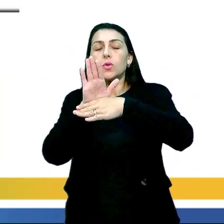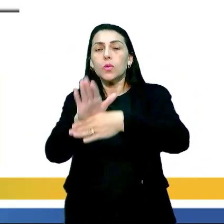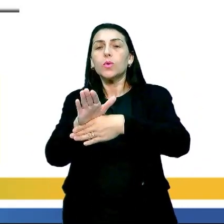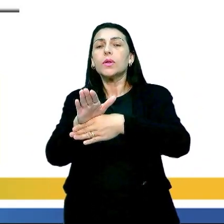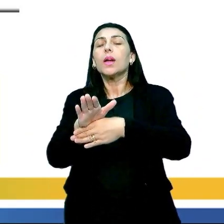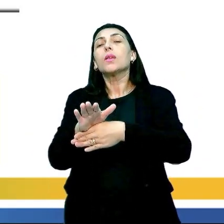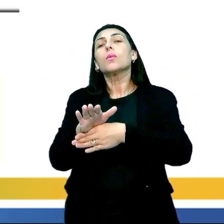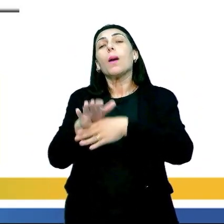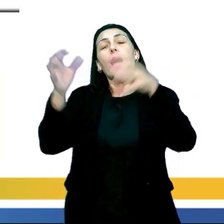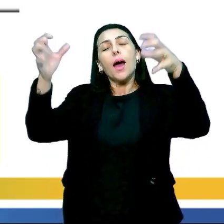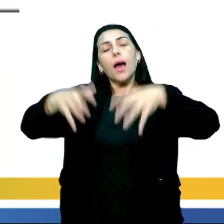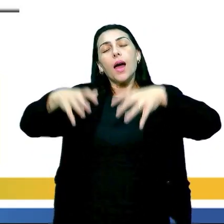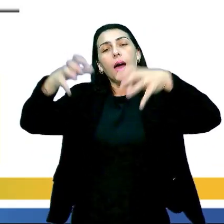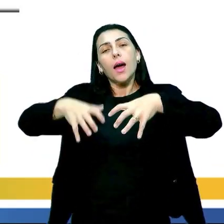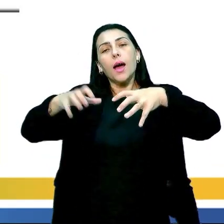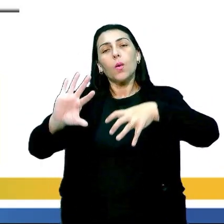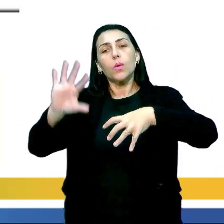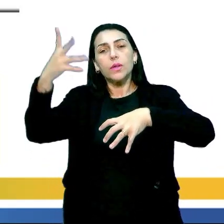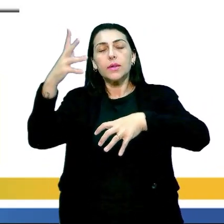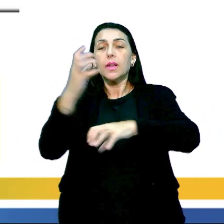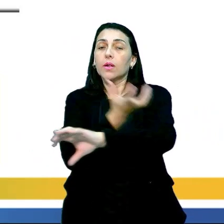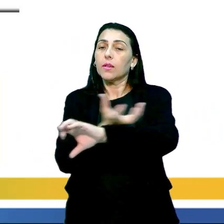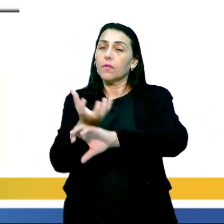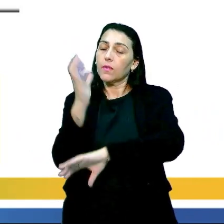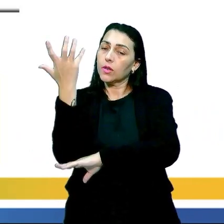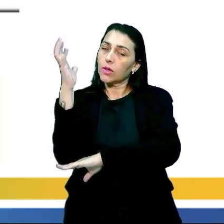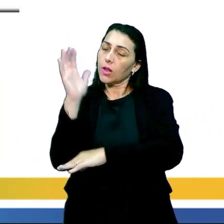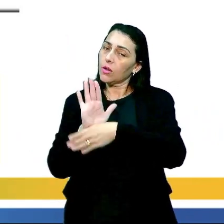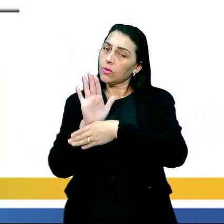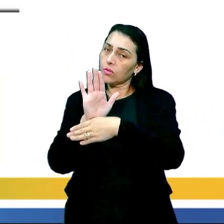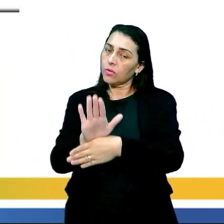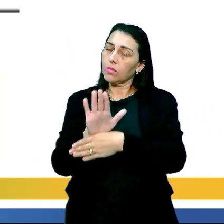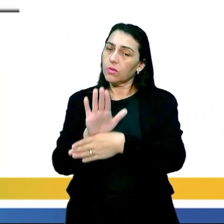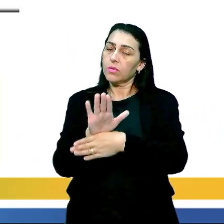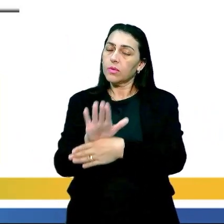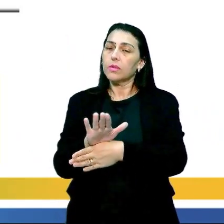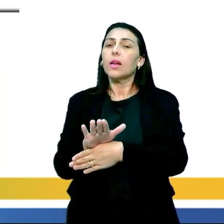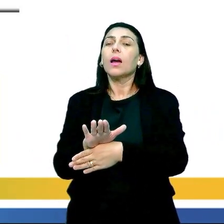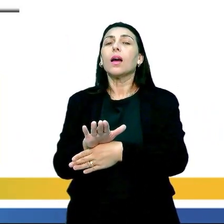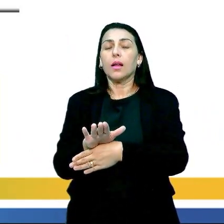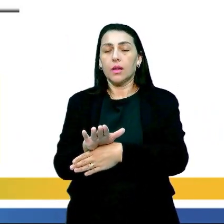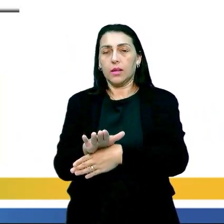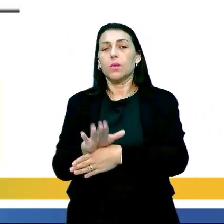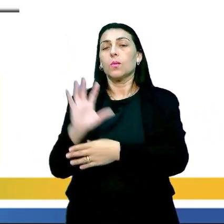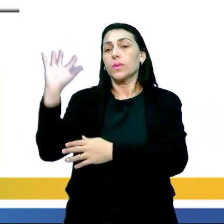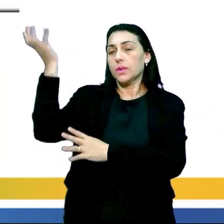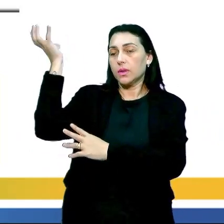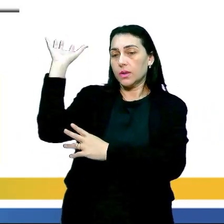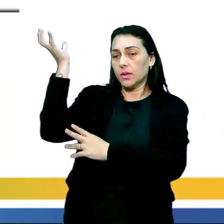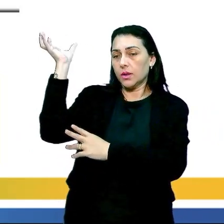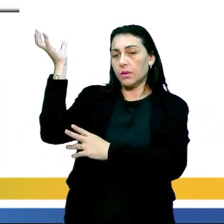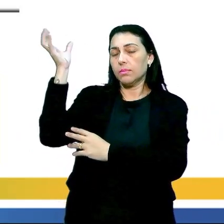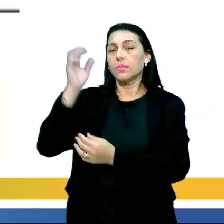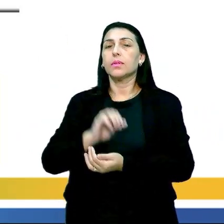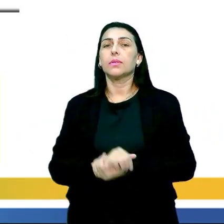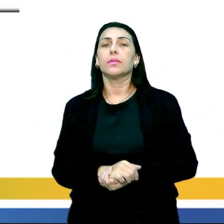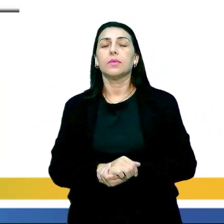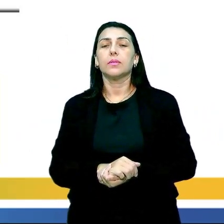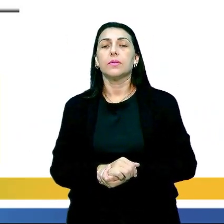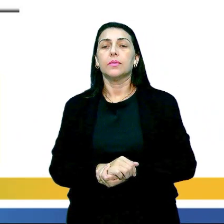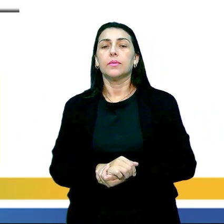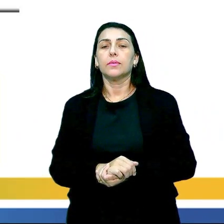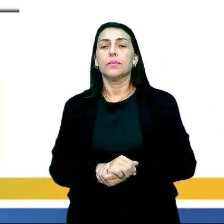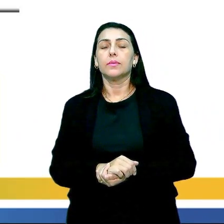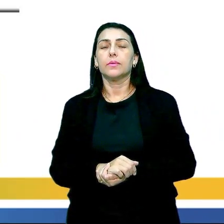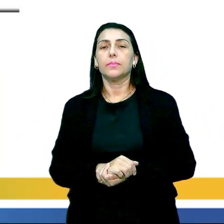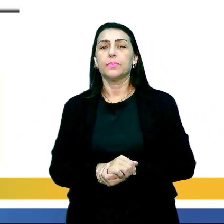por exemplo, mais chuvas. Então, além da vegetação contribuir com essa dinâmica climática, com a questão